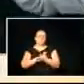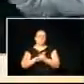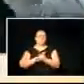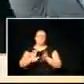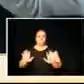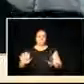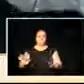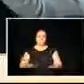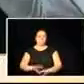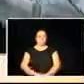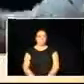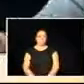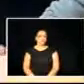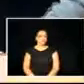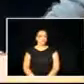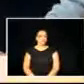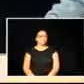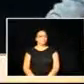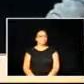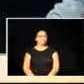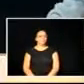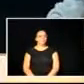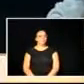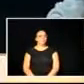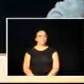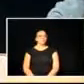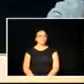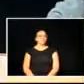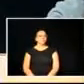explicar de onde vem esse aumento de 6%.